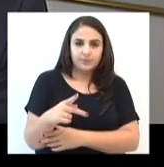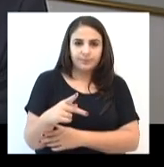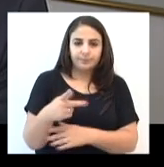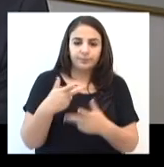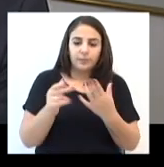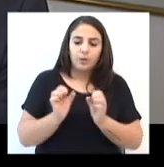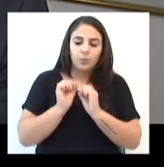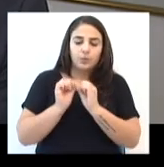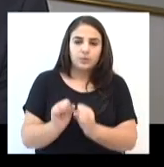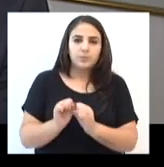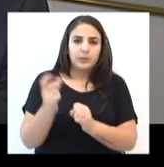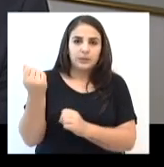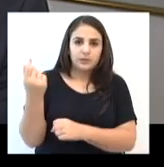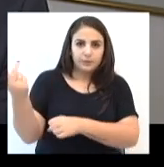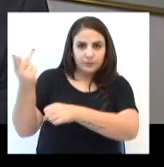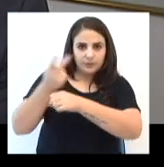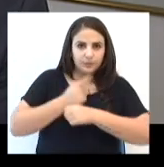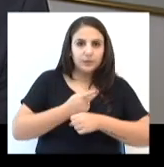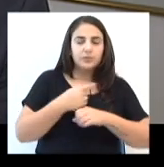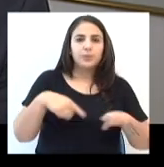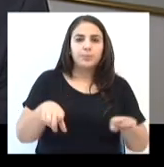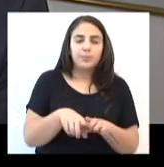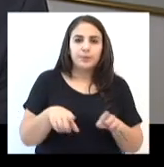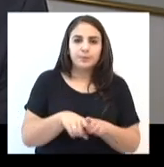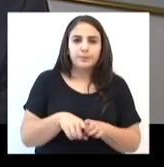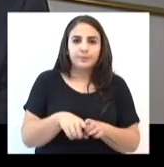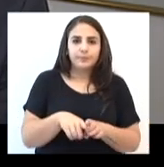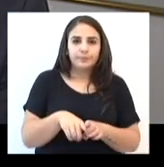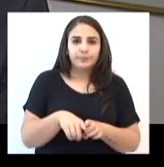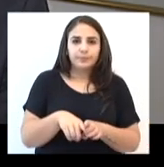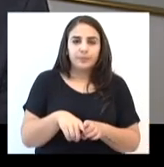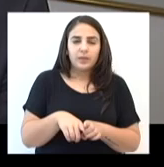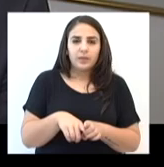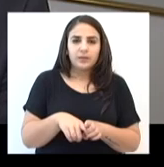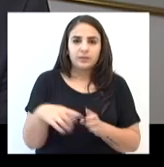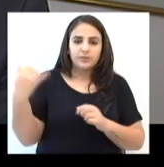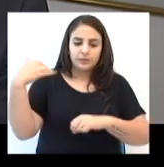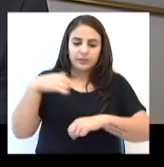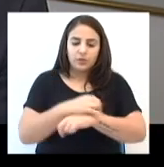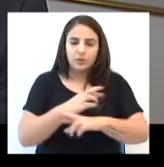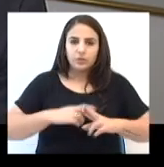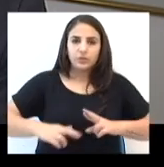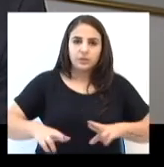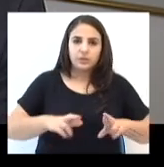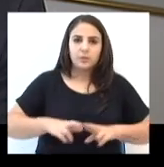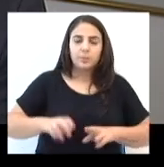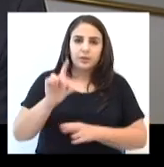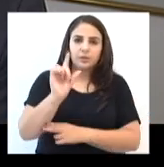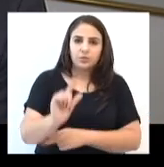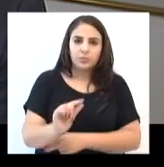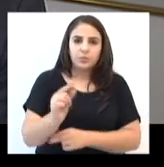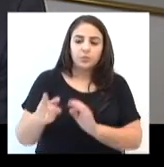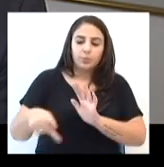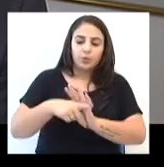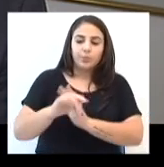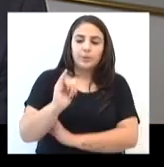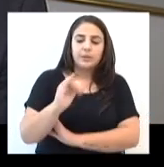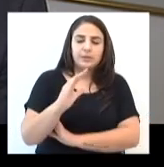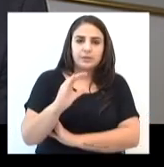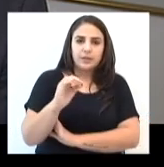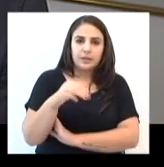que permite o financiamento, o subsídio, melhor dizendo, da aviação regional, como também da redução do próprio